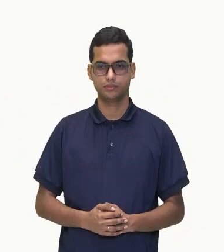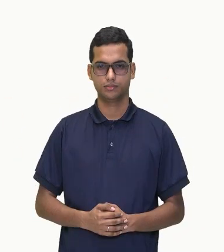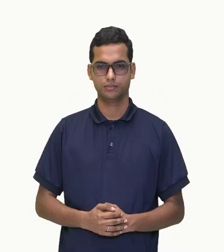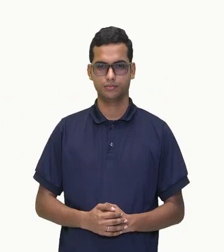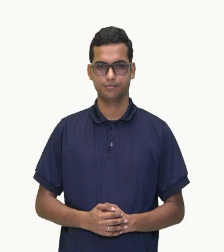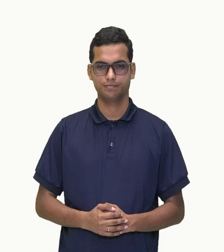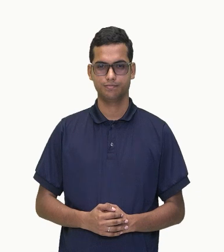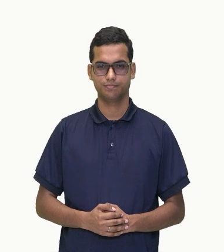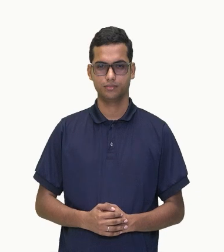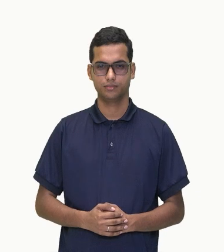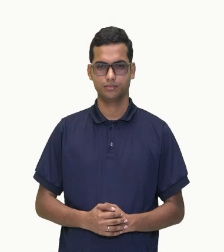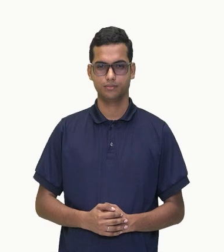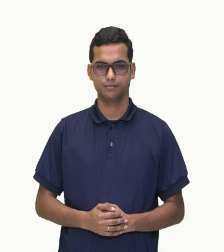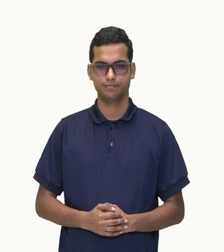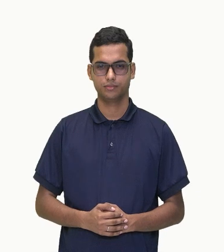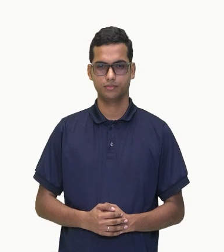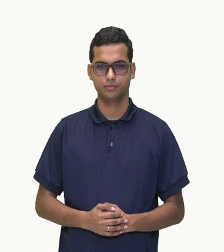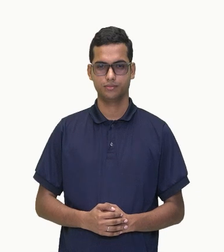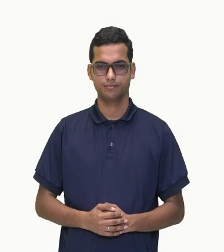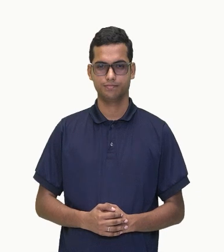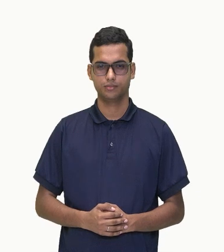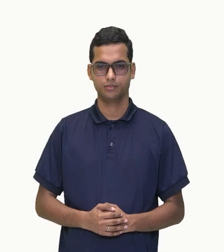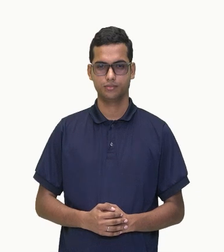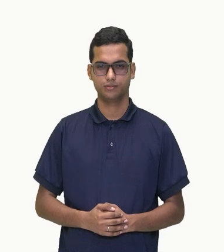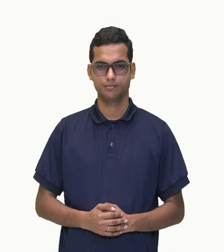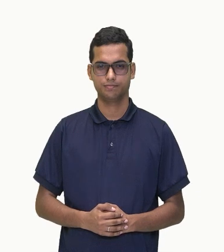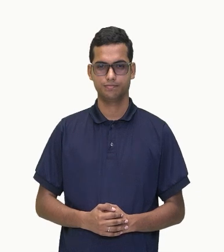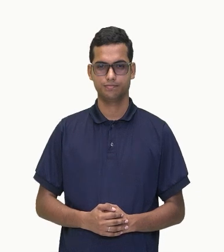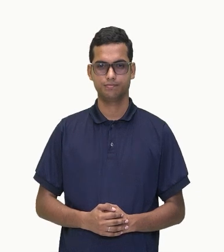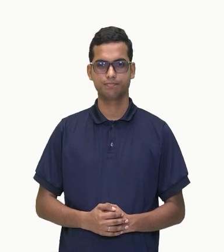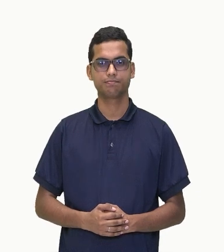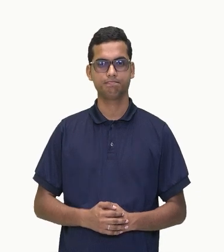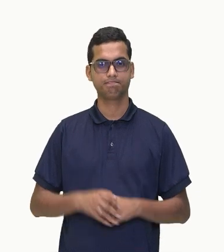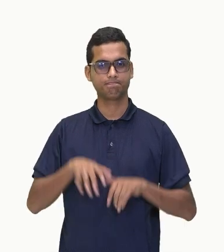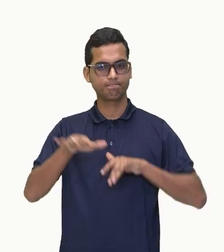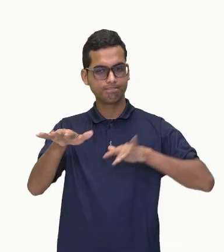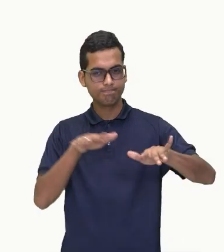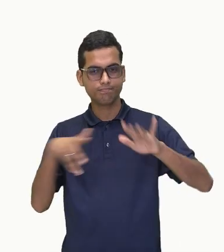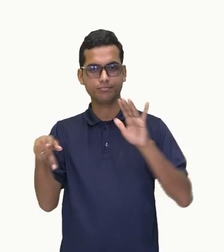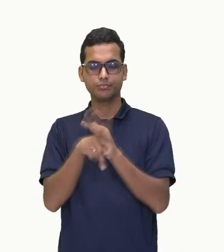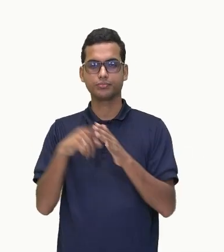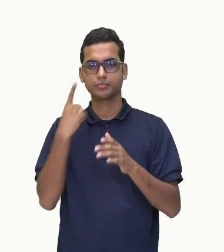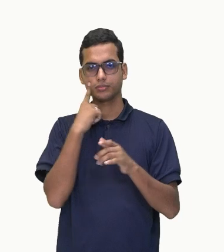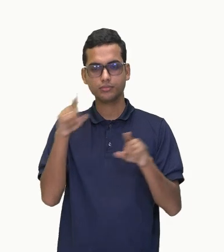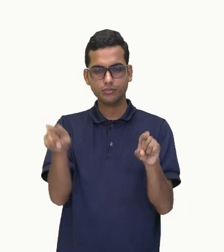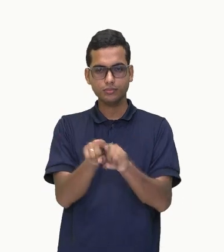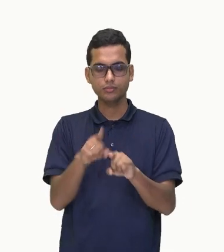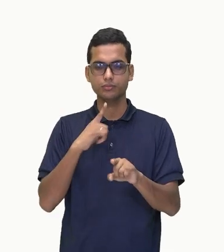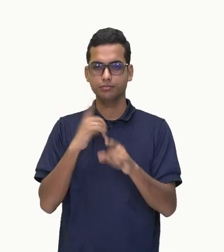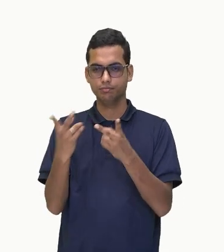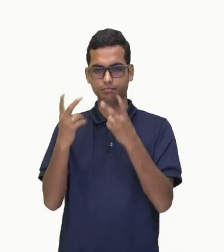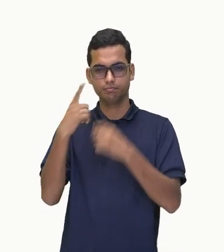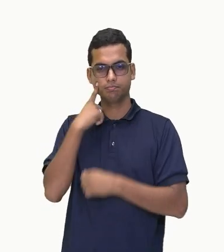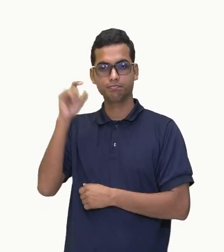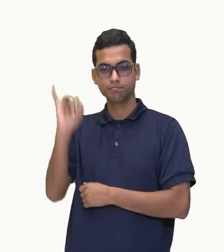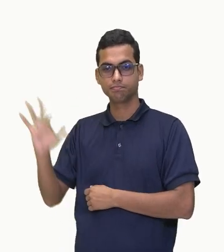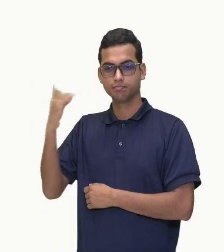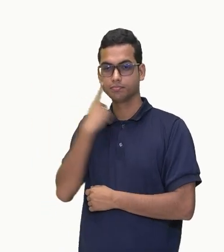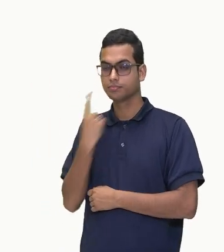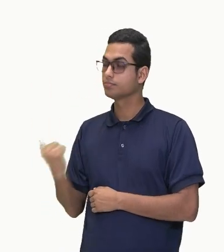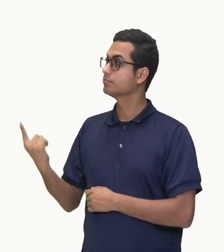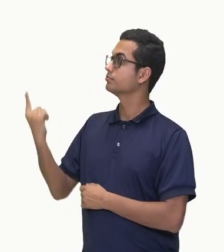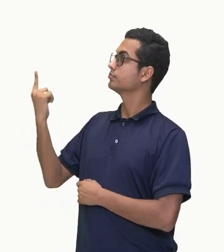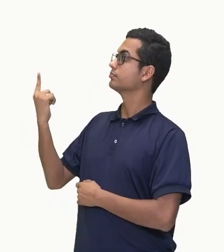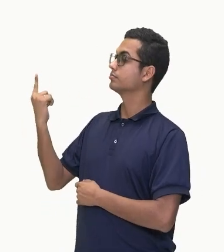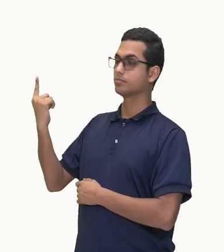negativa. E com base nisso, o movimento retrógrado, como nós estamos observando na imagem, olha